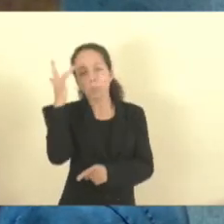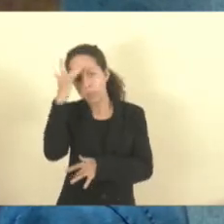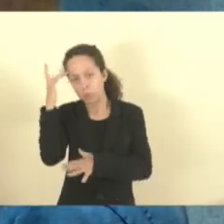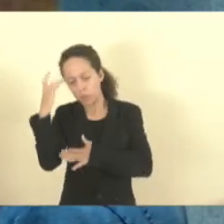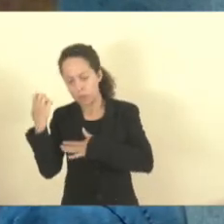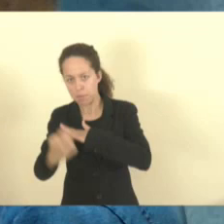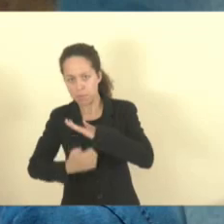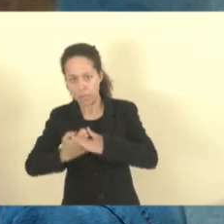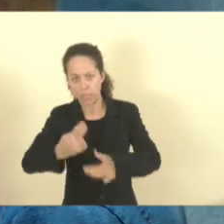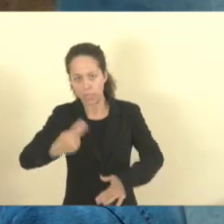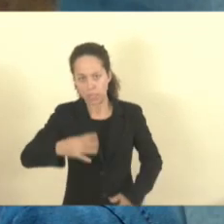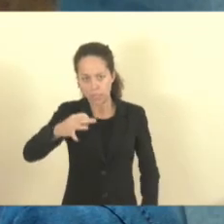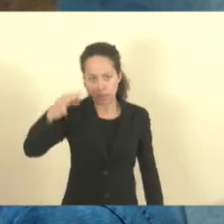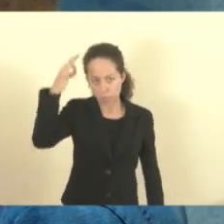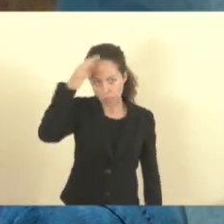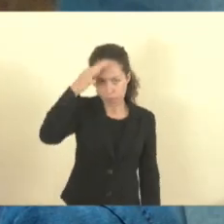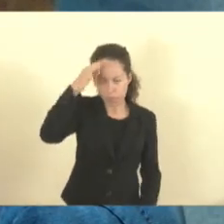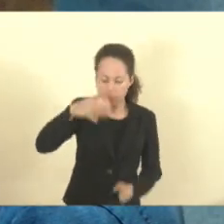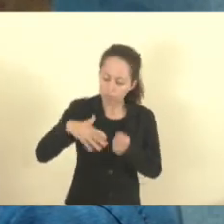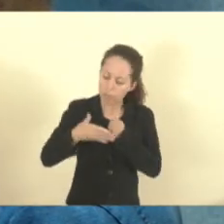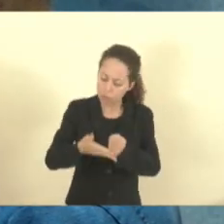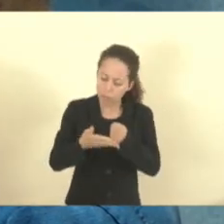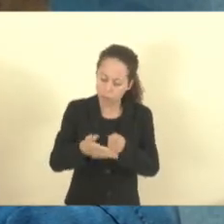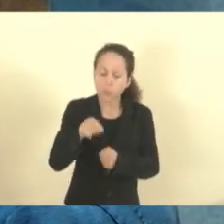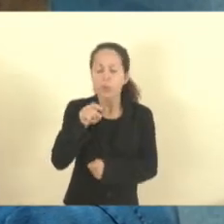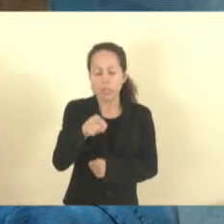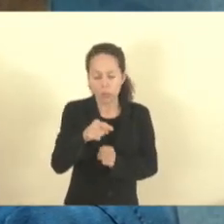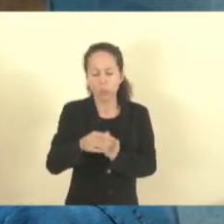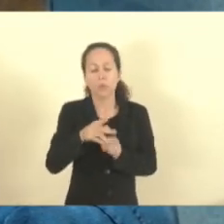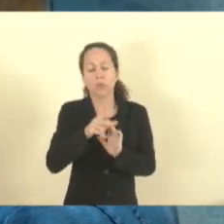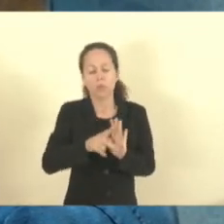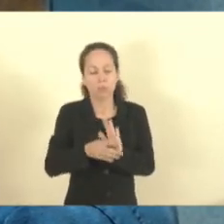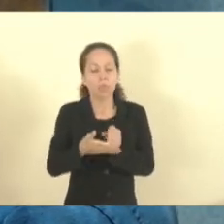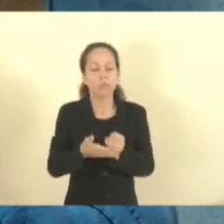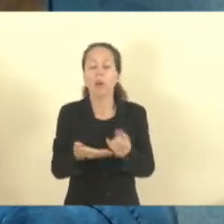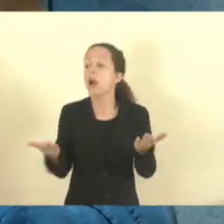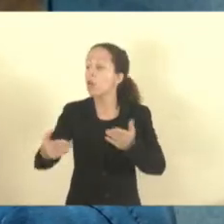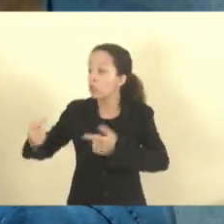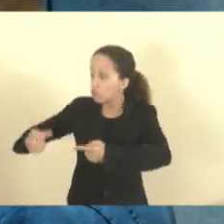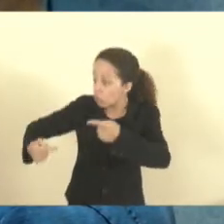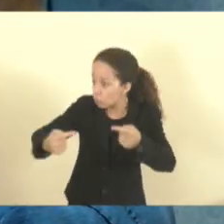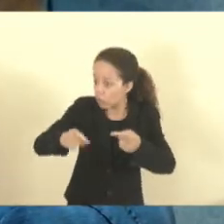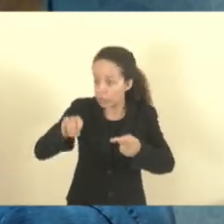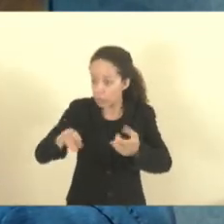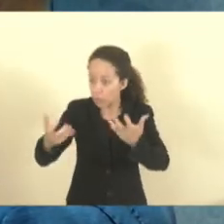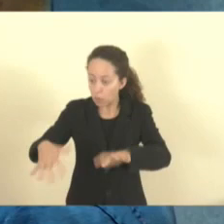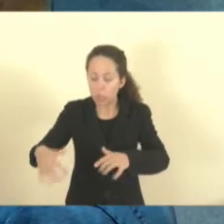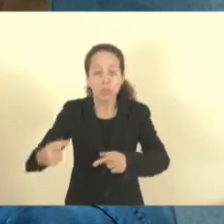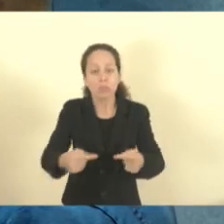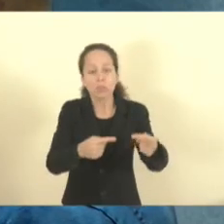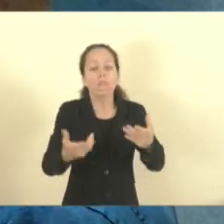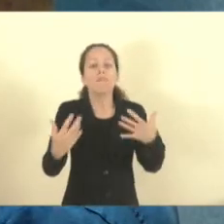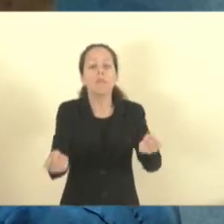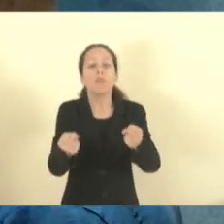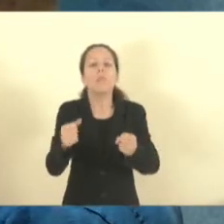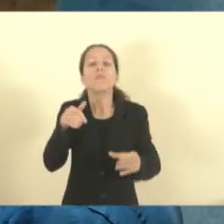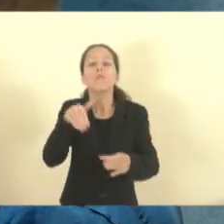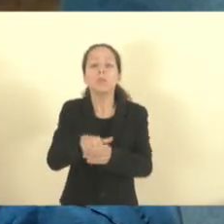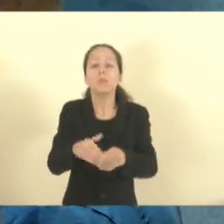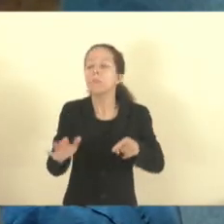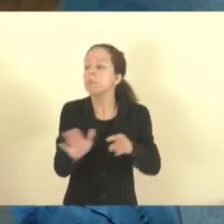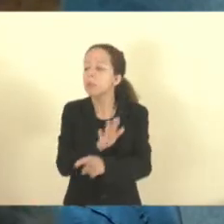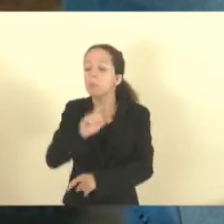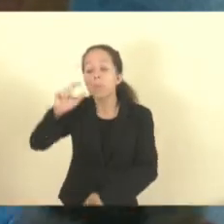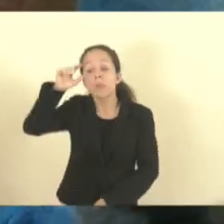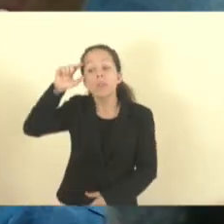varejistas locais. Coloco meu relatório em discussão nas comissões reunidas. Não havendo quem queira discutir, vou colher os votos, como vota o deputado Mazinho dos